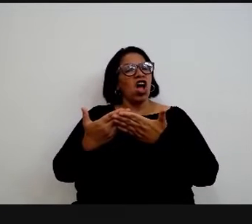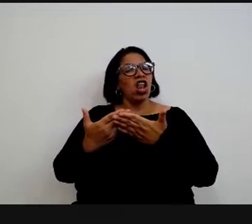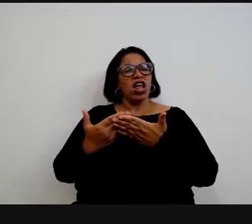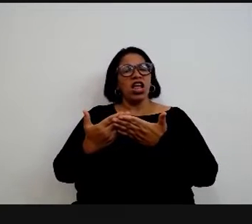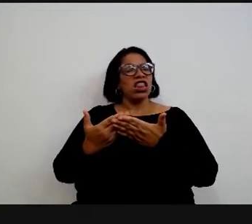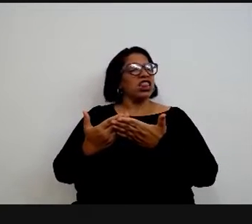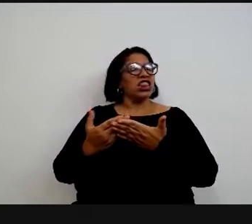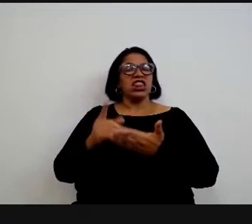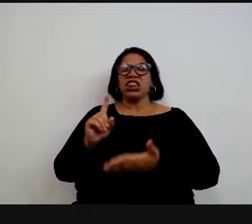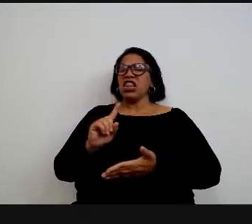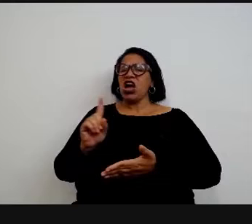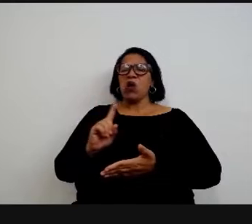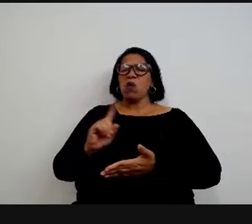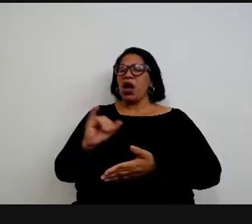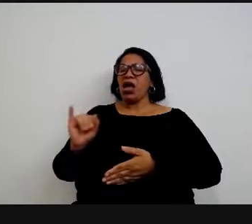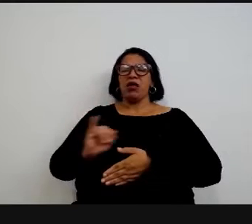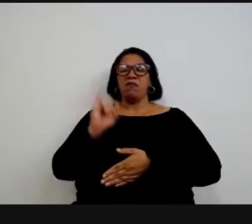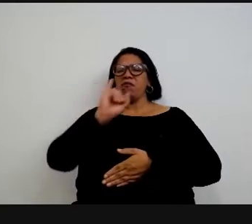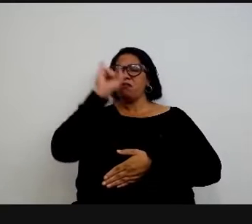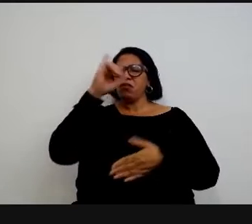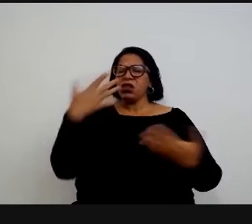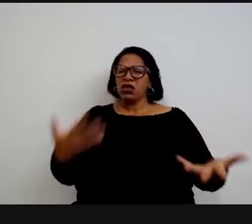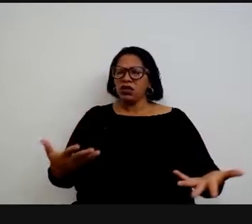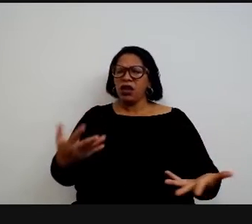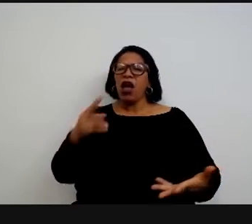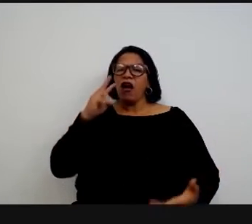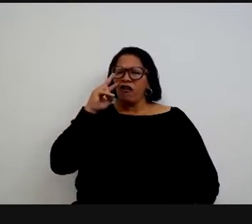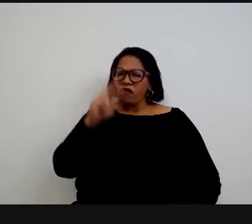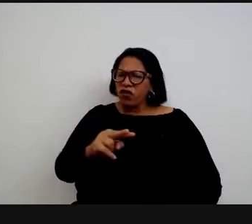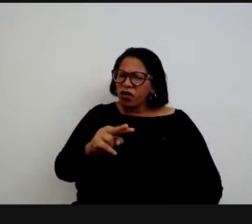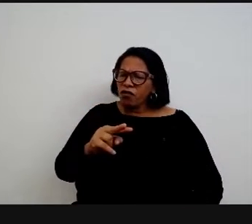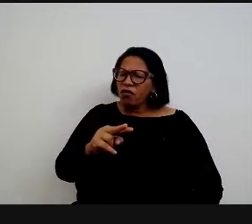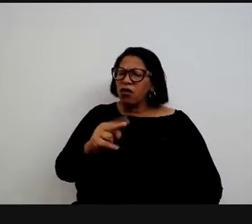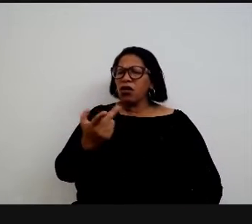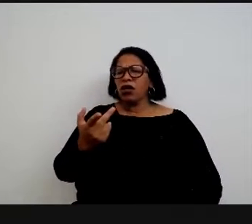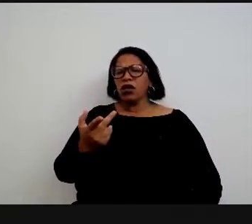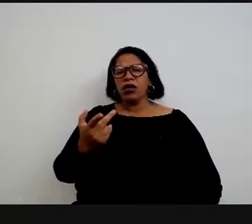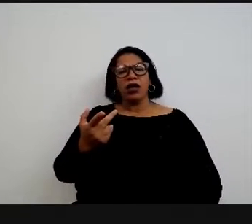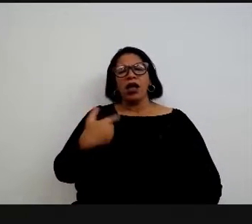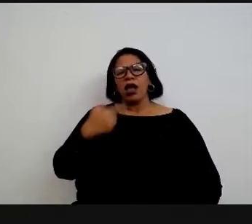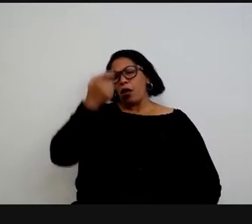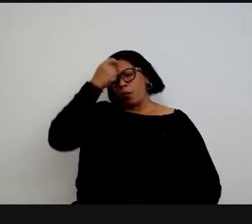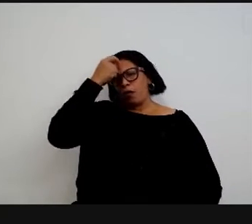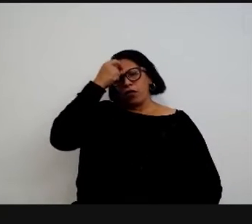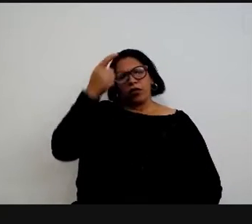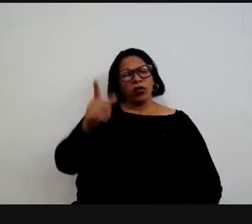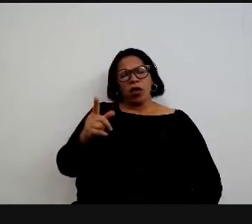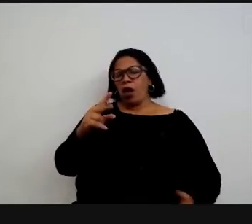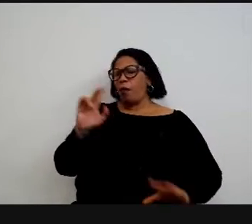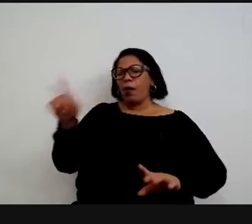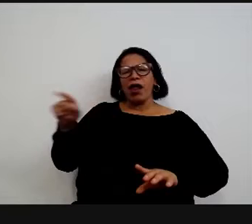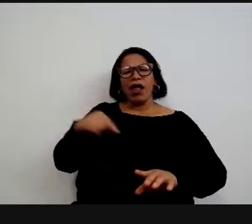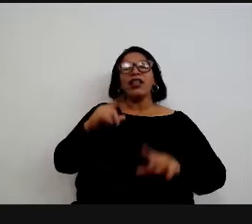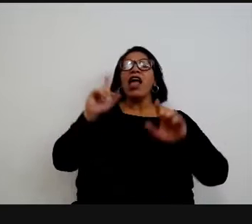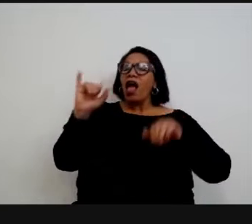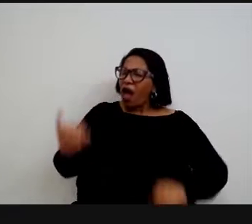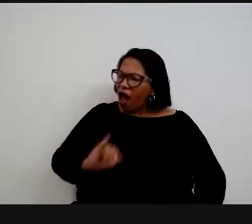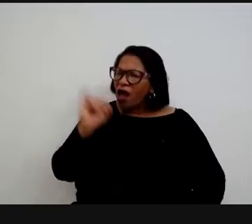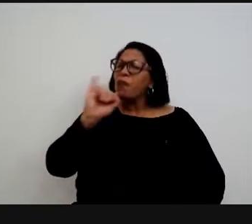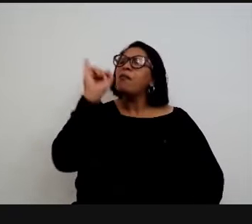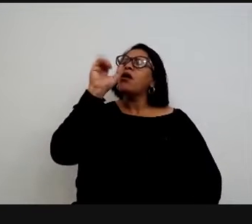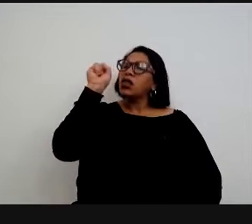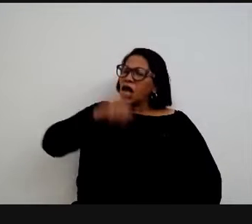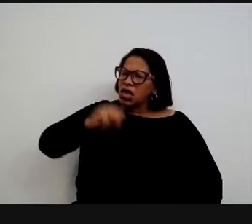é prioritário. E aqui a gente viu várias razões pelas quais esse pensamento, na minha visão, está equivocado. O